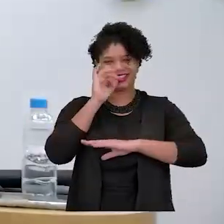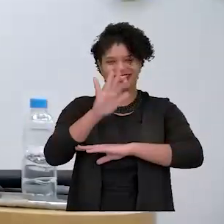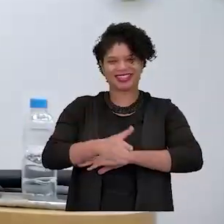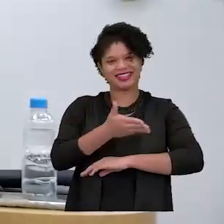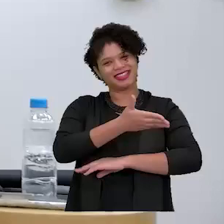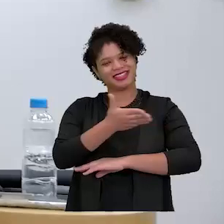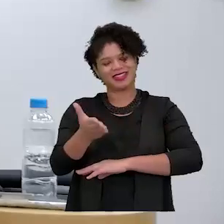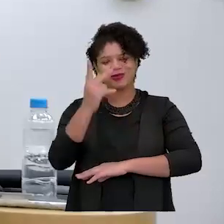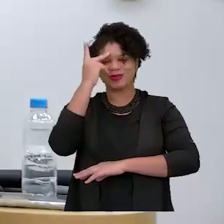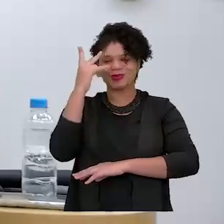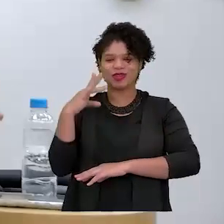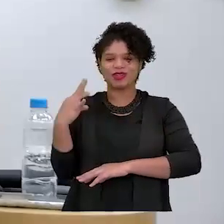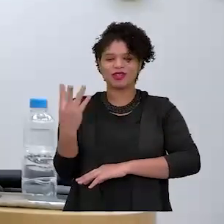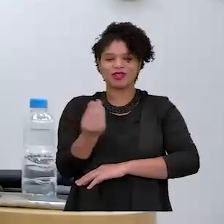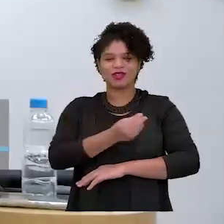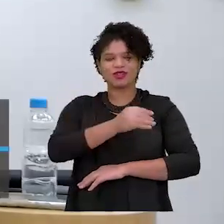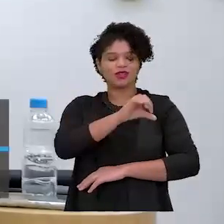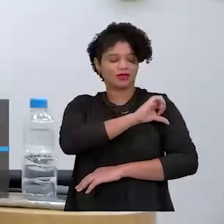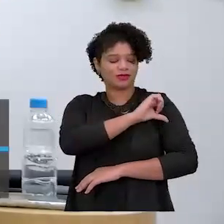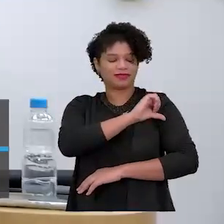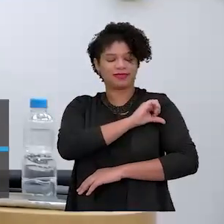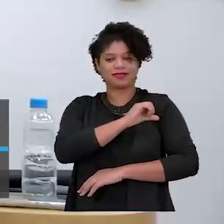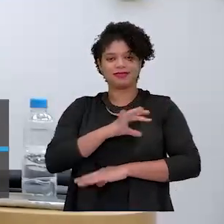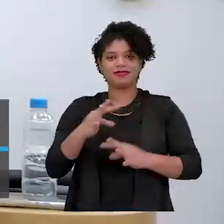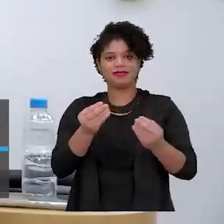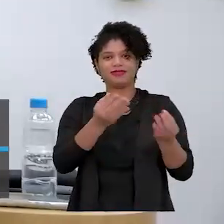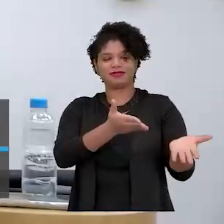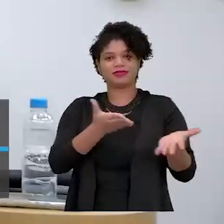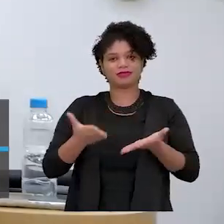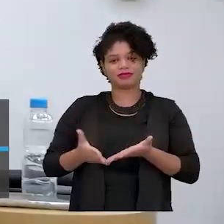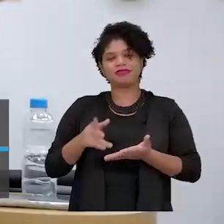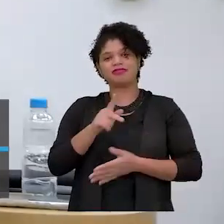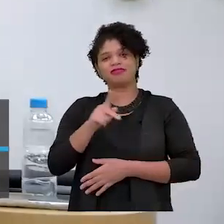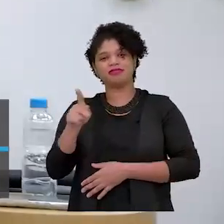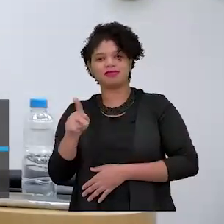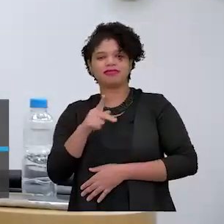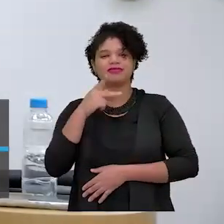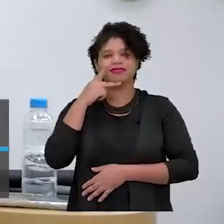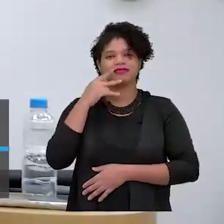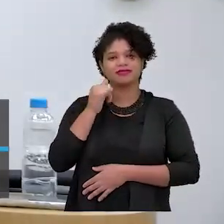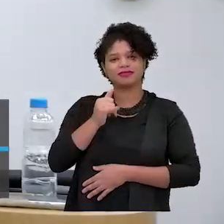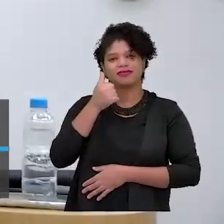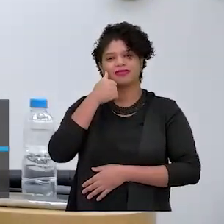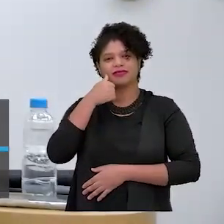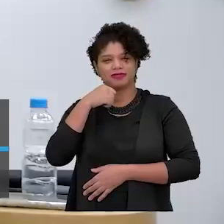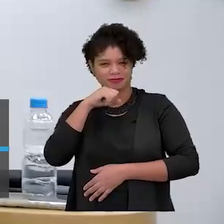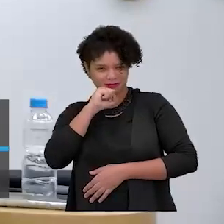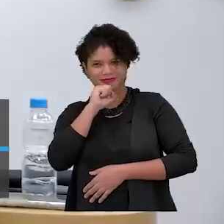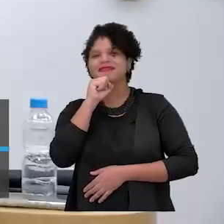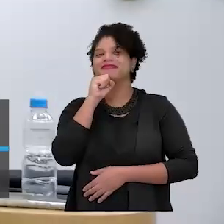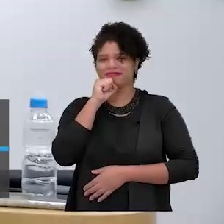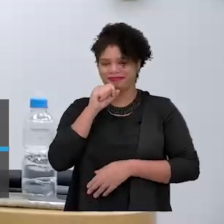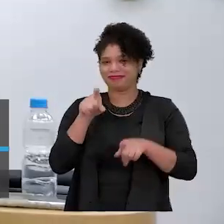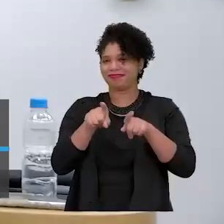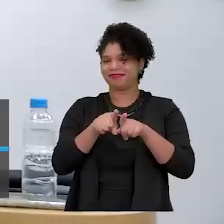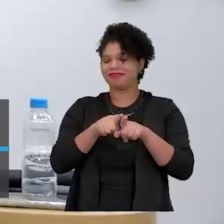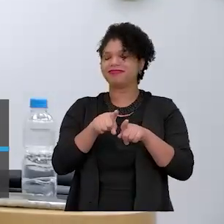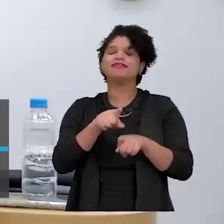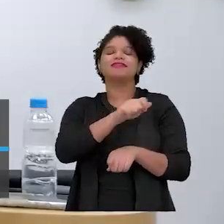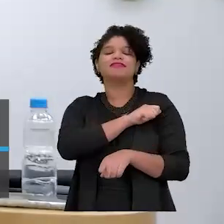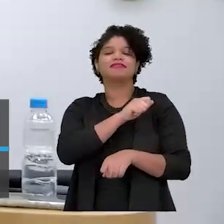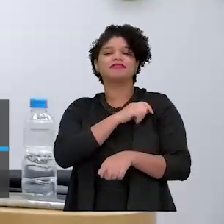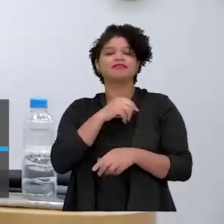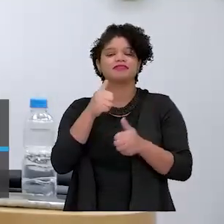Boa tarde, pessoal do nono ano! Sejam bem-vindos, professores, pais, alunos e todos que estão nos acompanhando para mais uma aula de